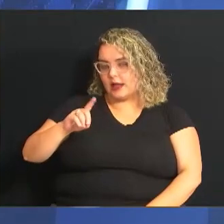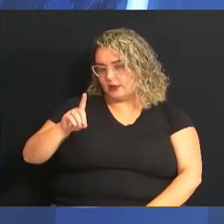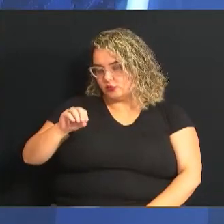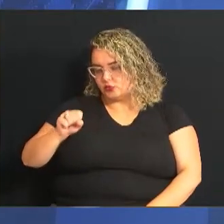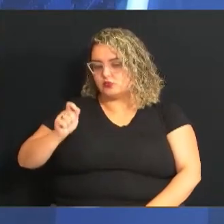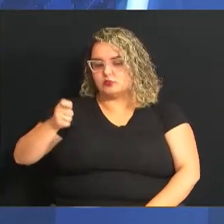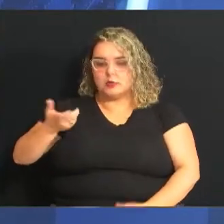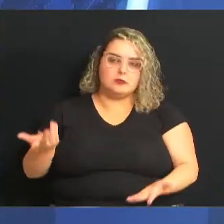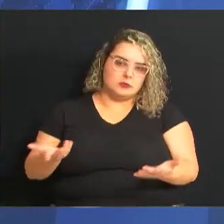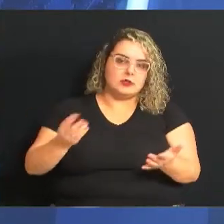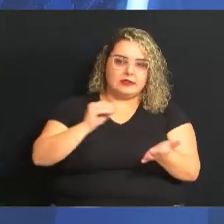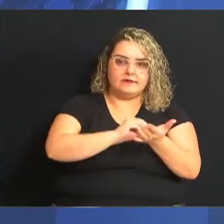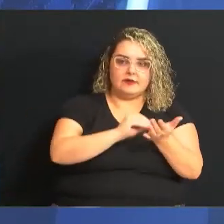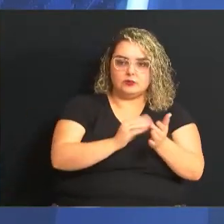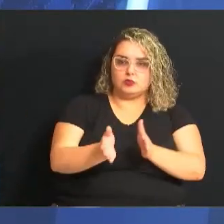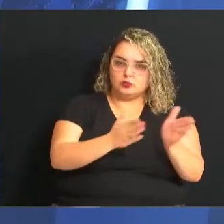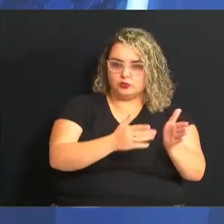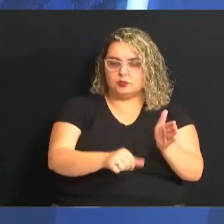Campinas.